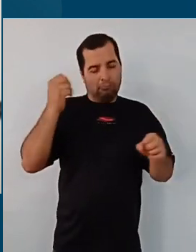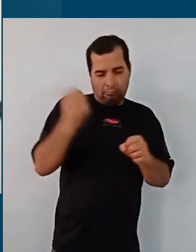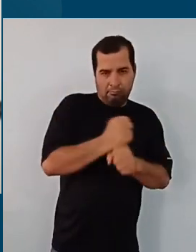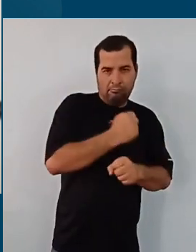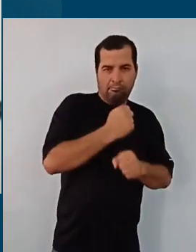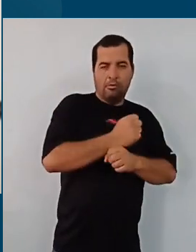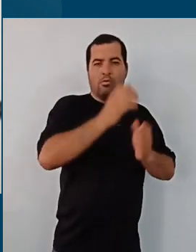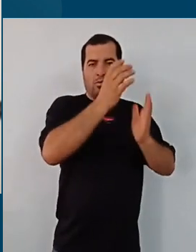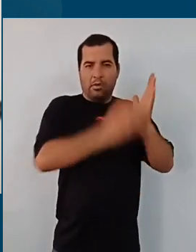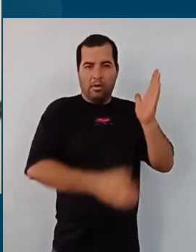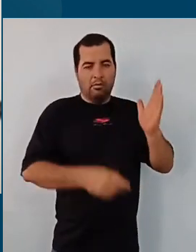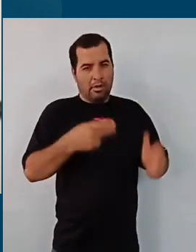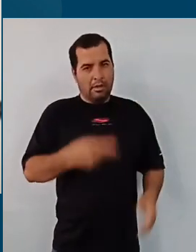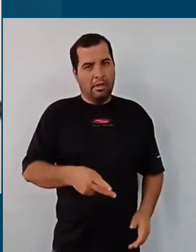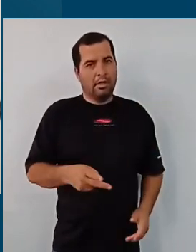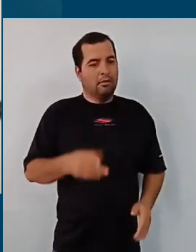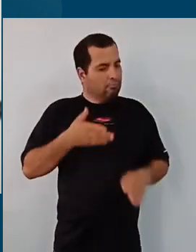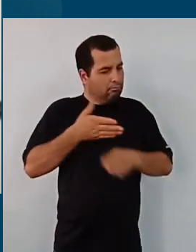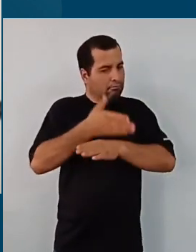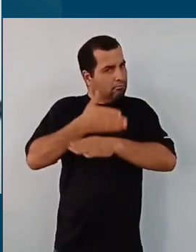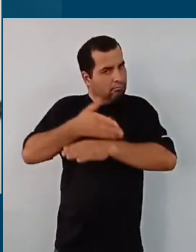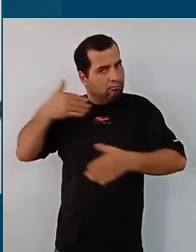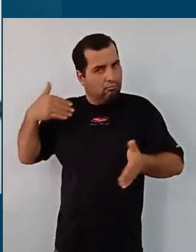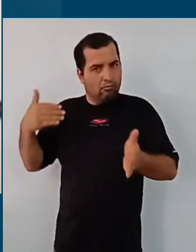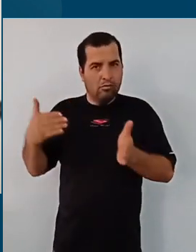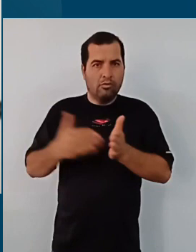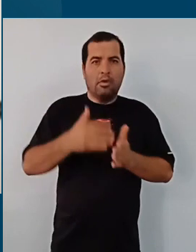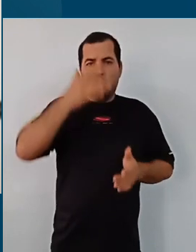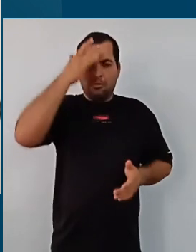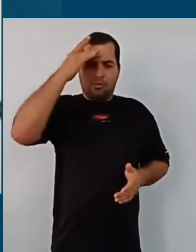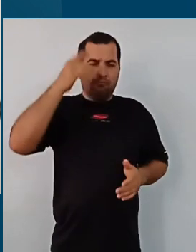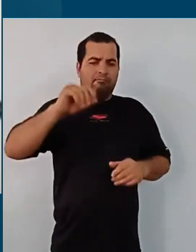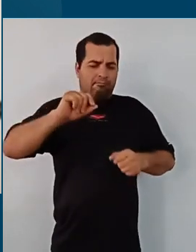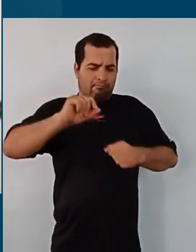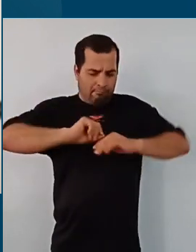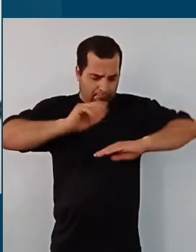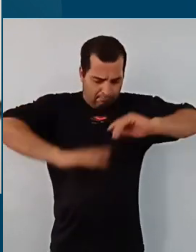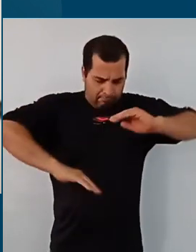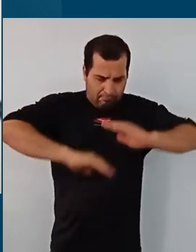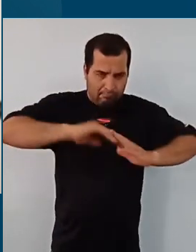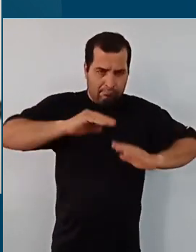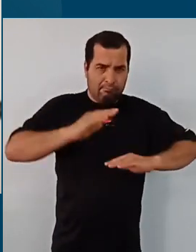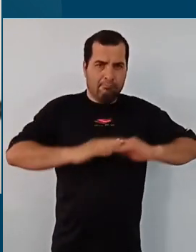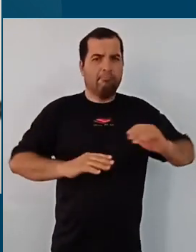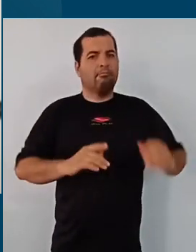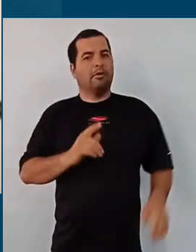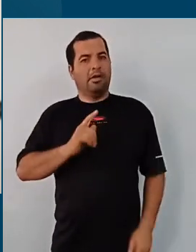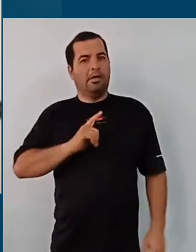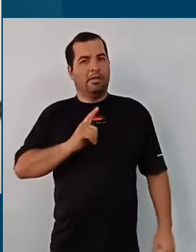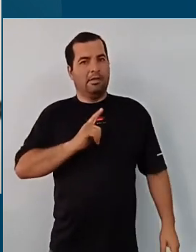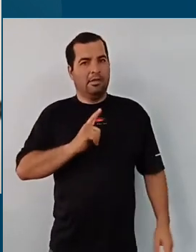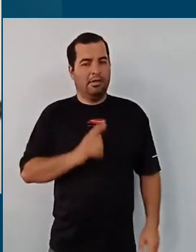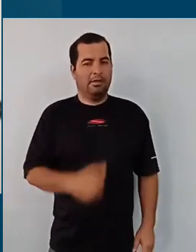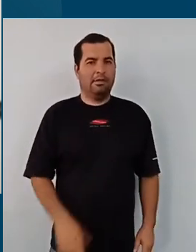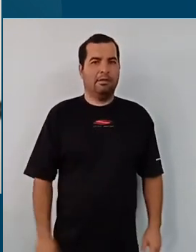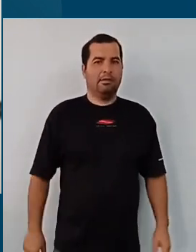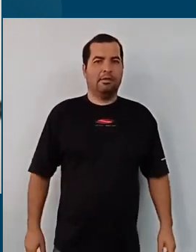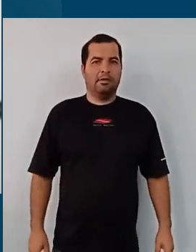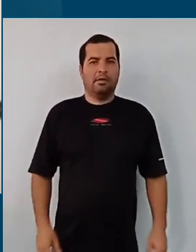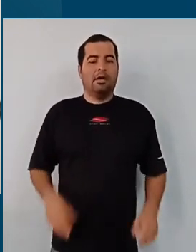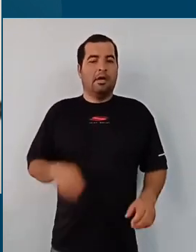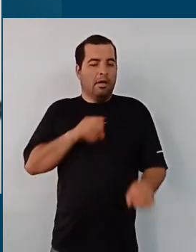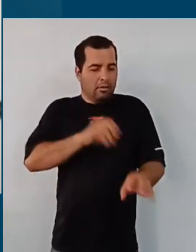construção curricular de uma maneira participativa, autoral, né, que vai discutindo as grandes dimensões da